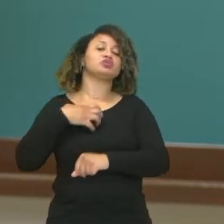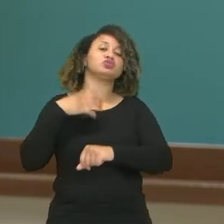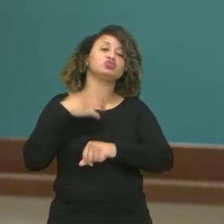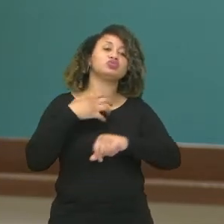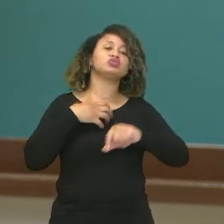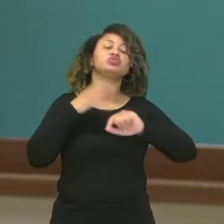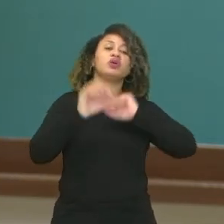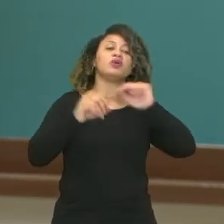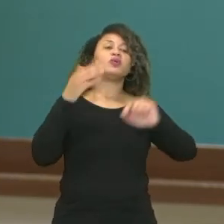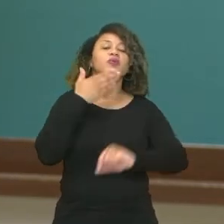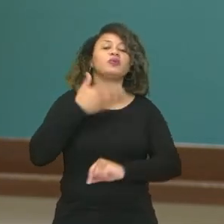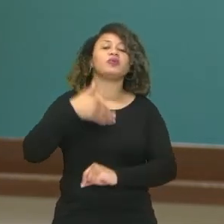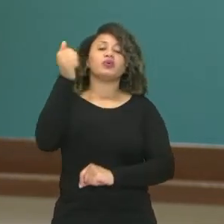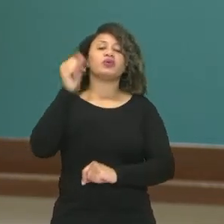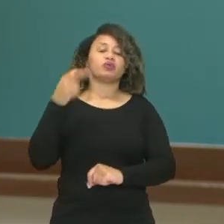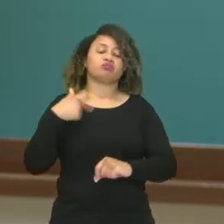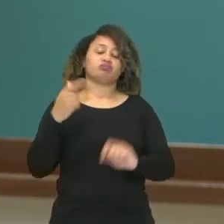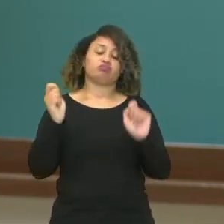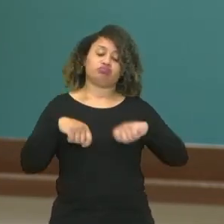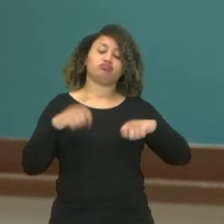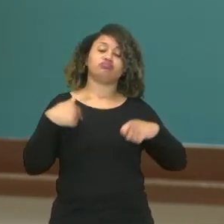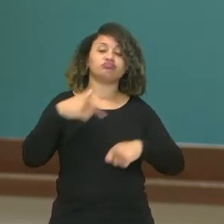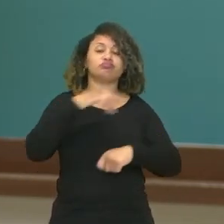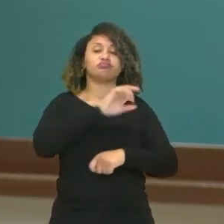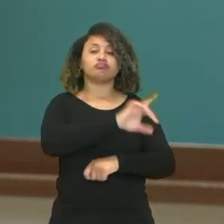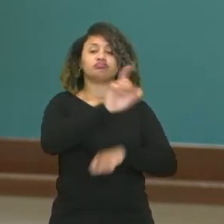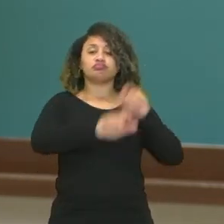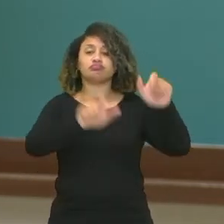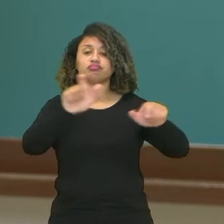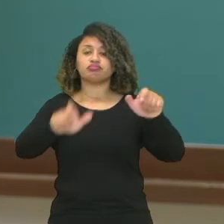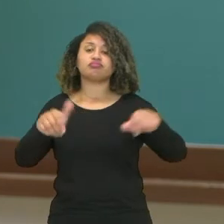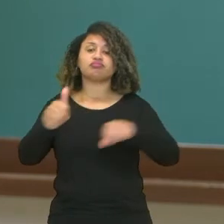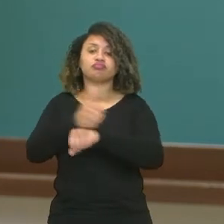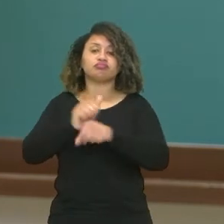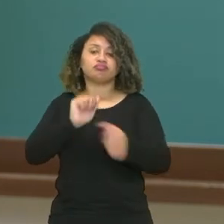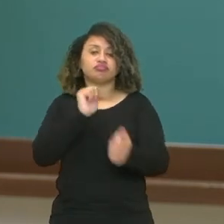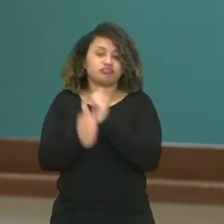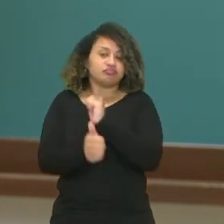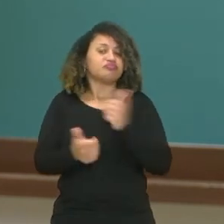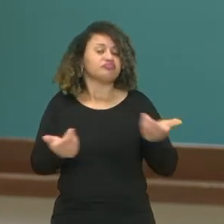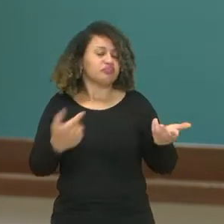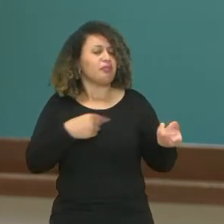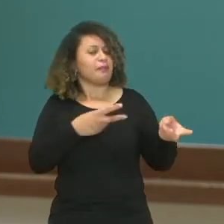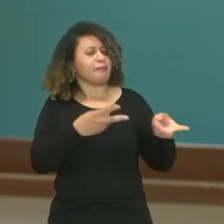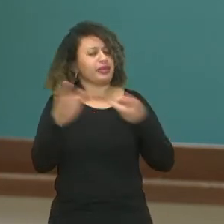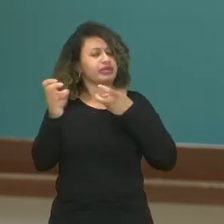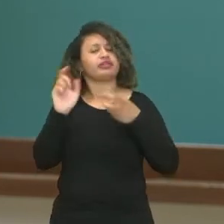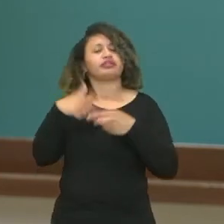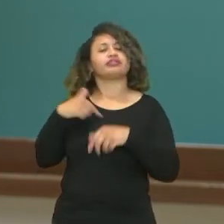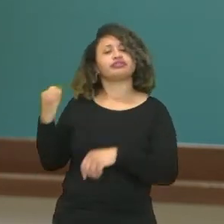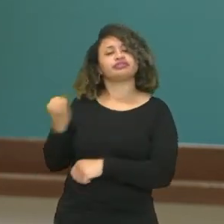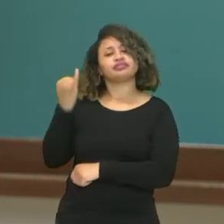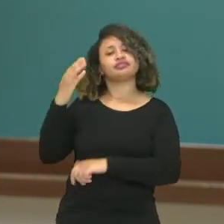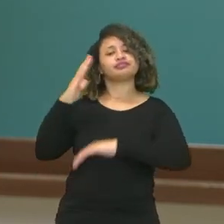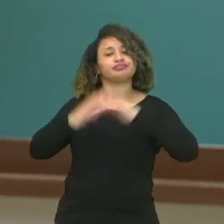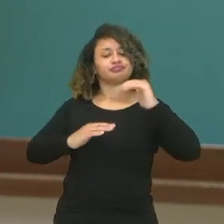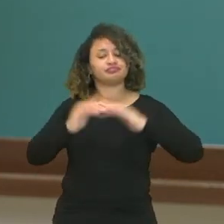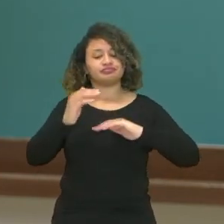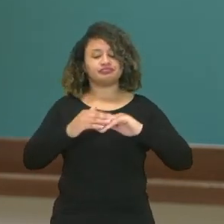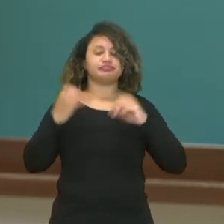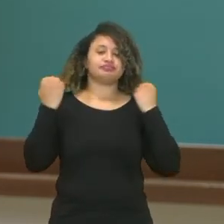ferramenta para melhorar o condicionamento dos seus atletas. Então, olha que aliado importante na prática dos esportes